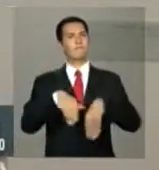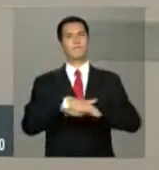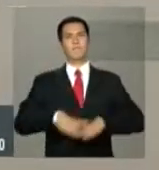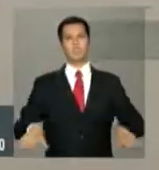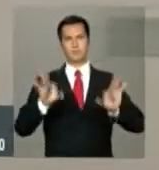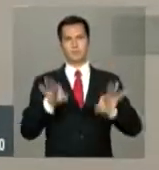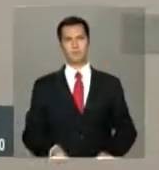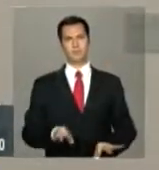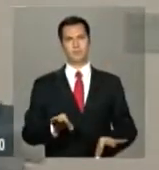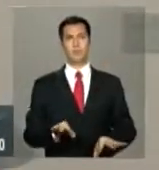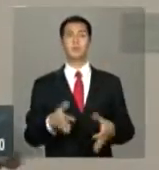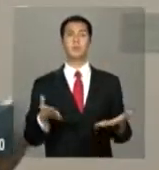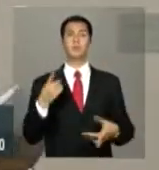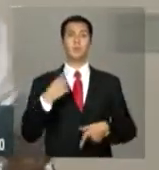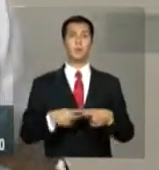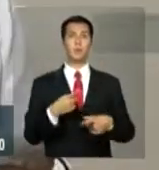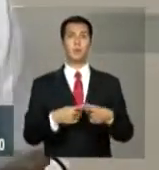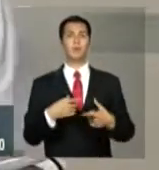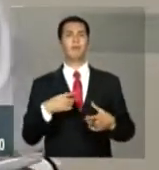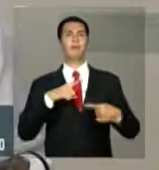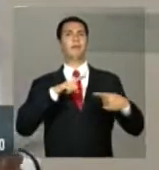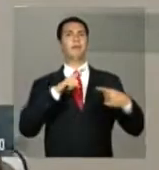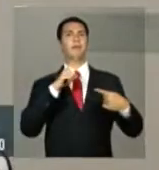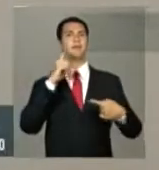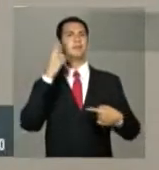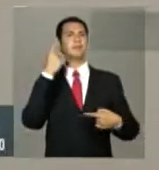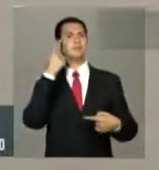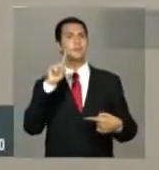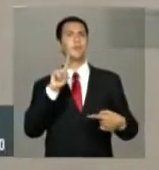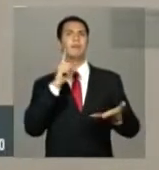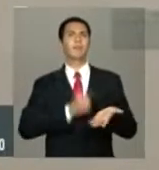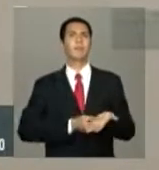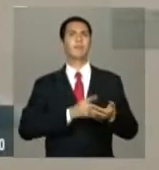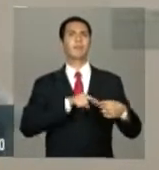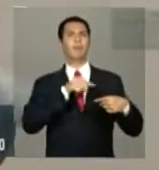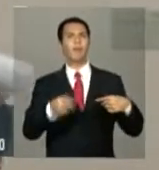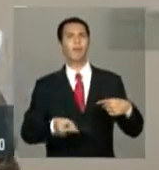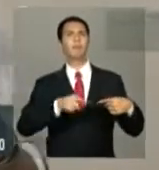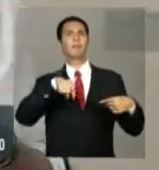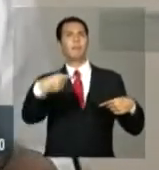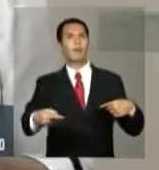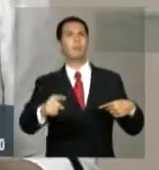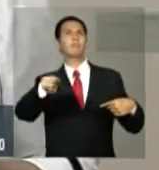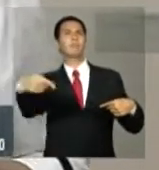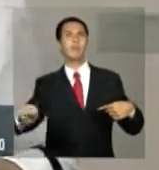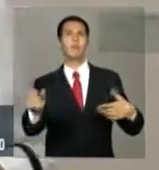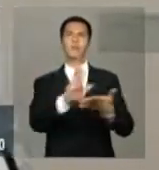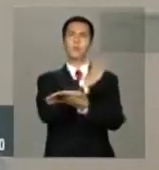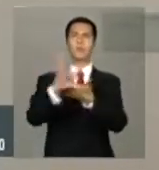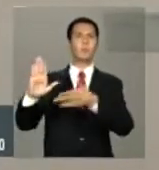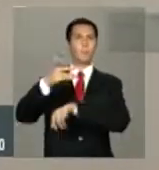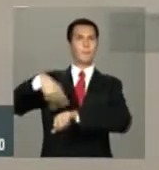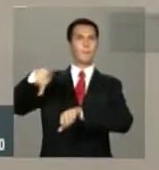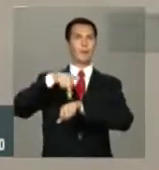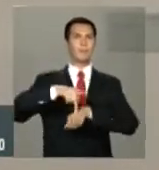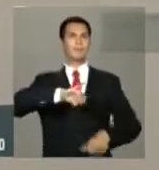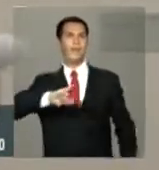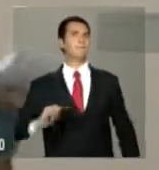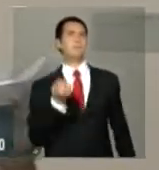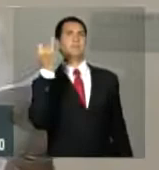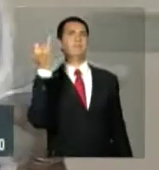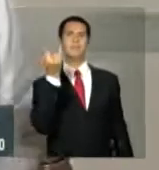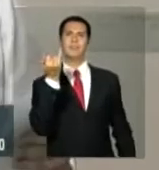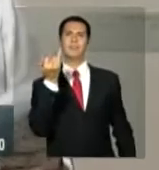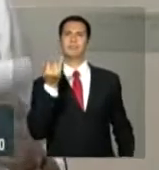muito de interesse muito grande de países que são privilegiados por subsídios